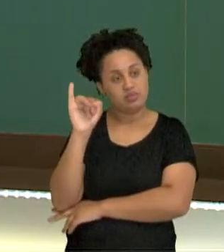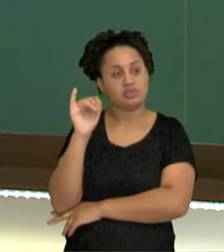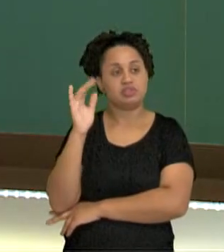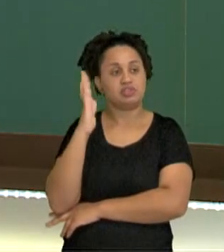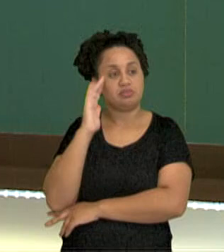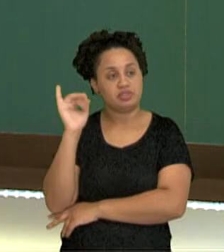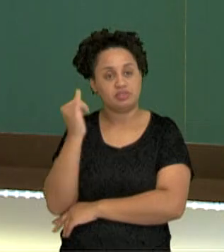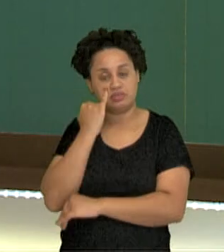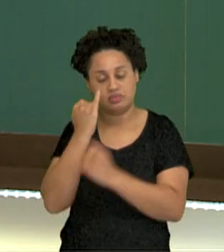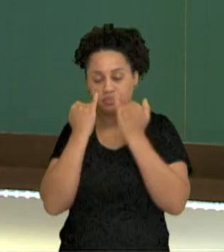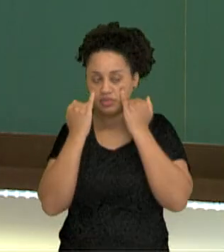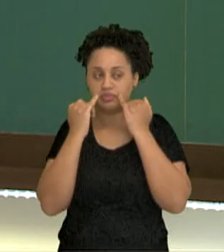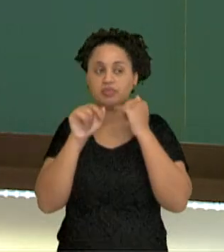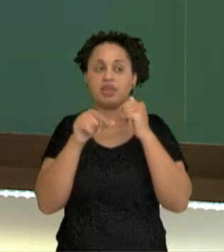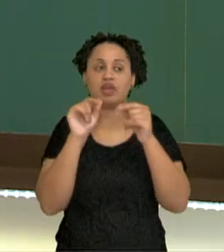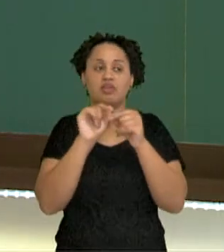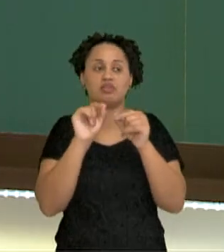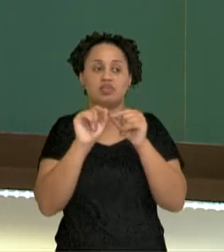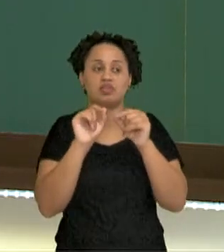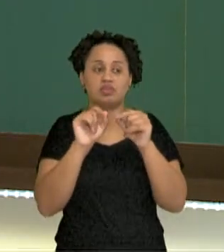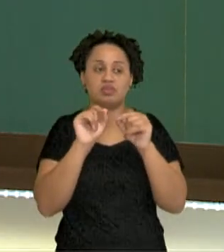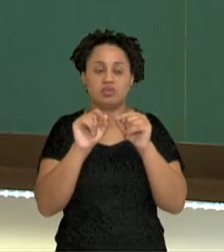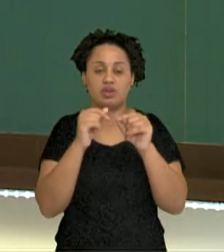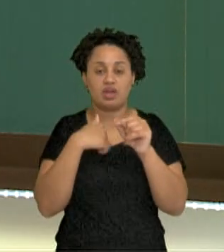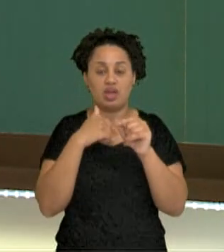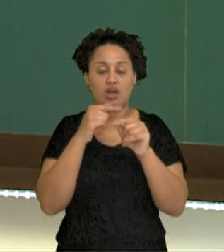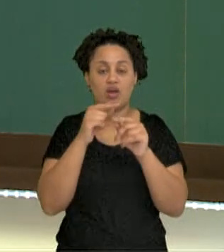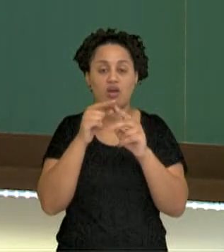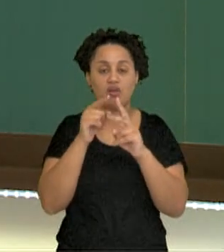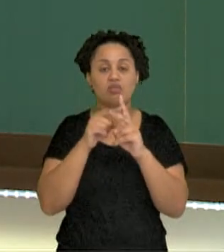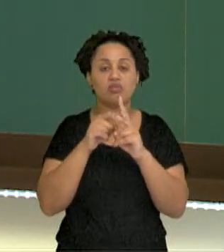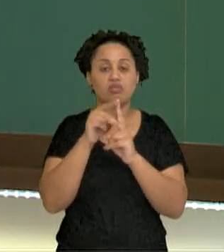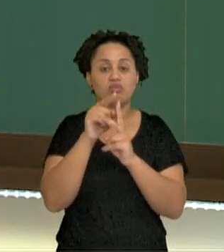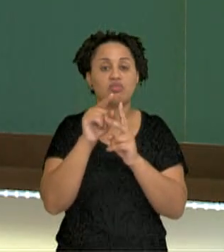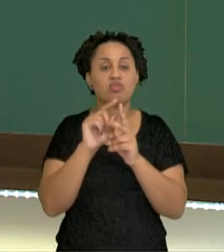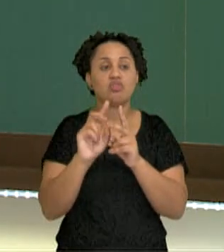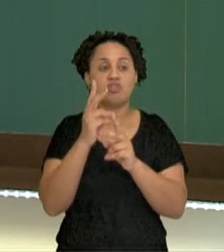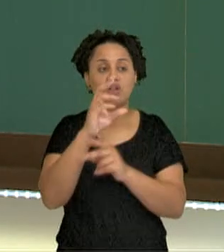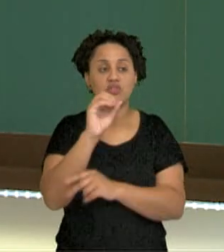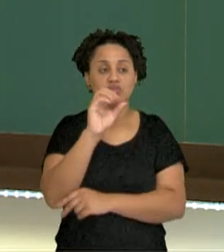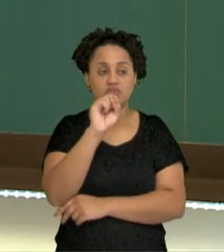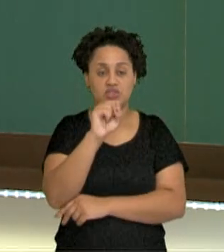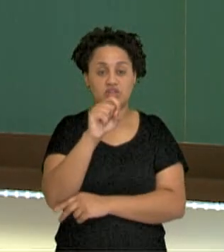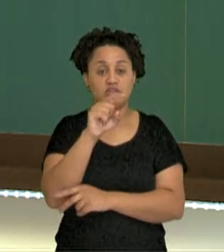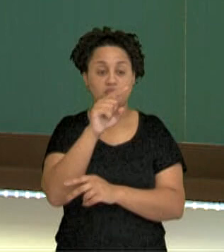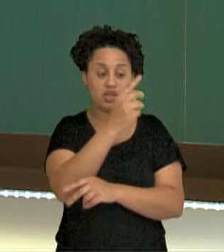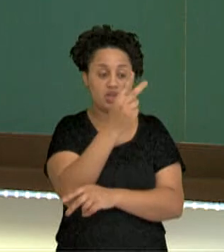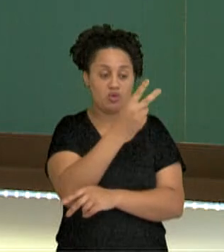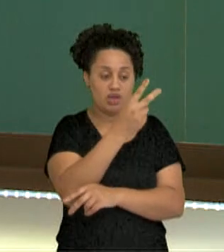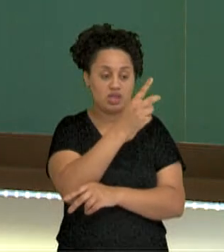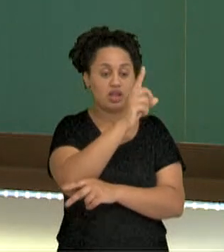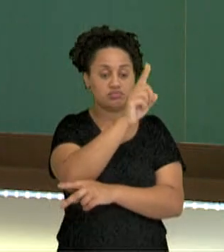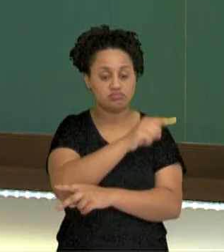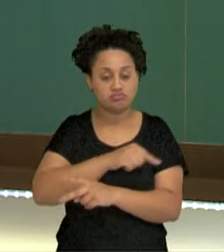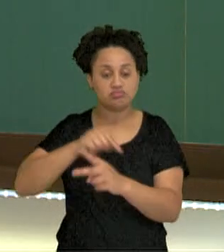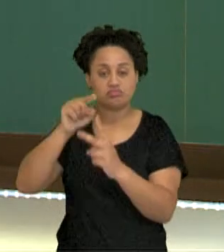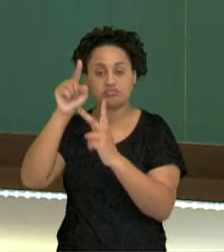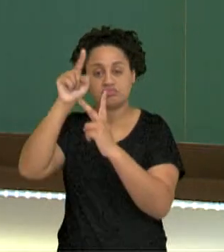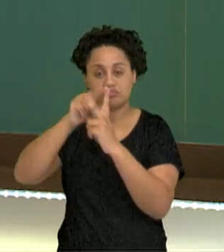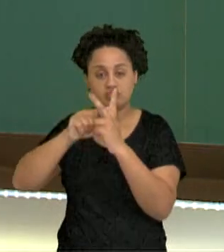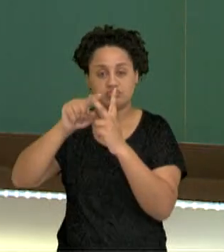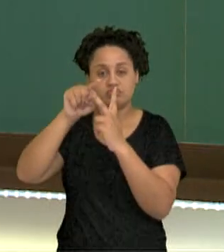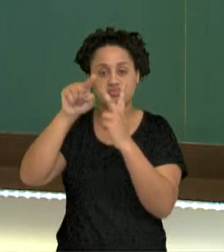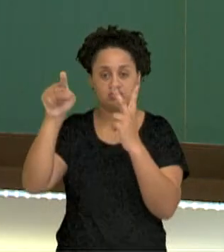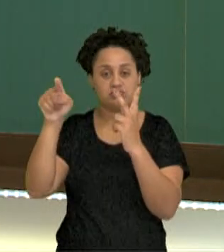perder, e aí calculei o valor do cosseno de alfa. Como que a gente faz? Eu tenho o quadrado no primeiro membro, eu passo com a